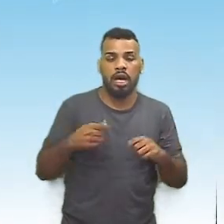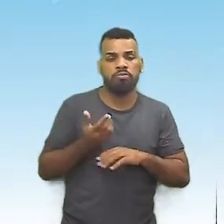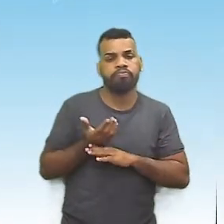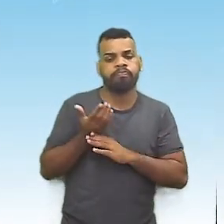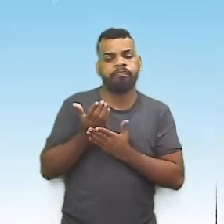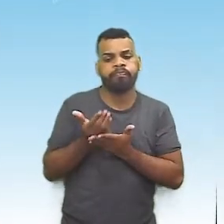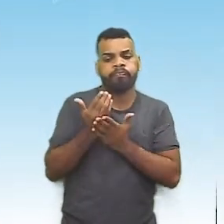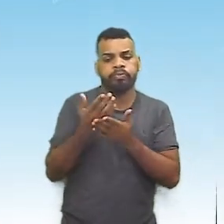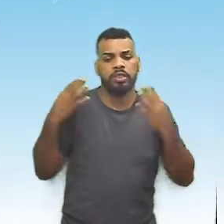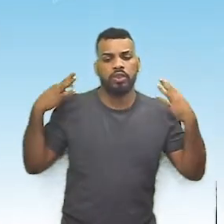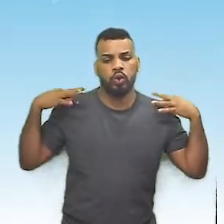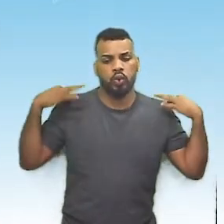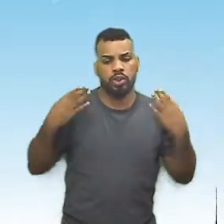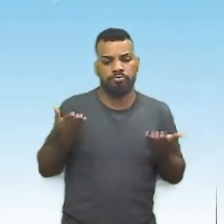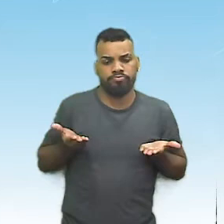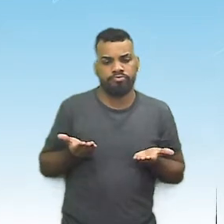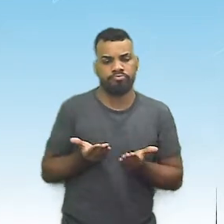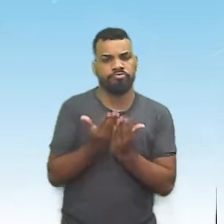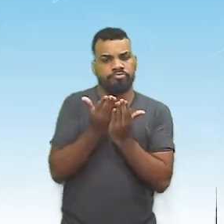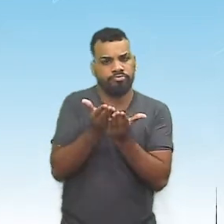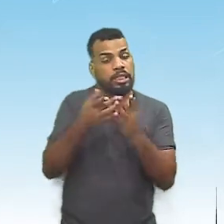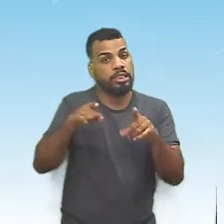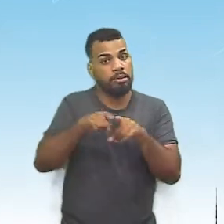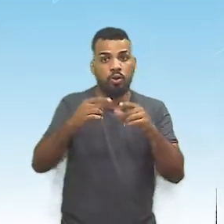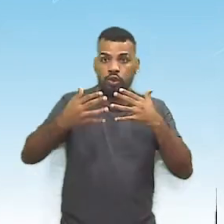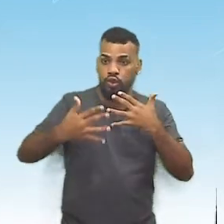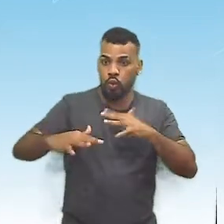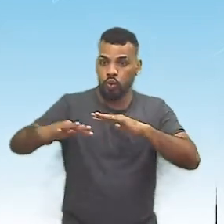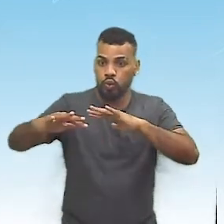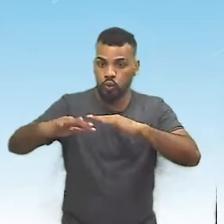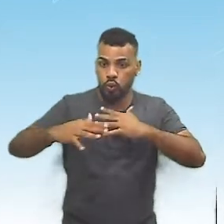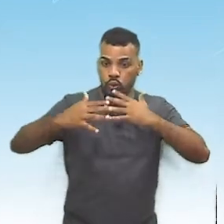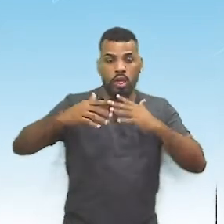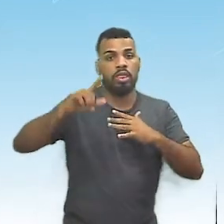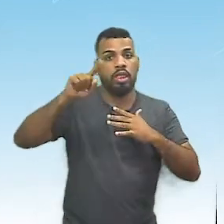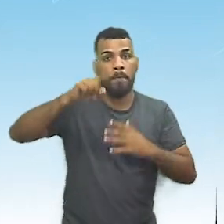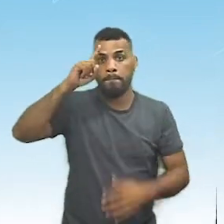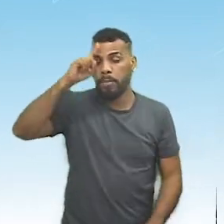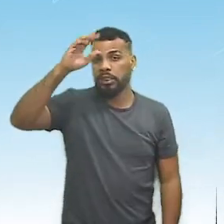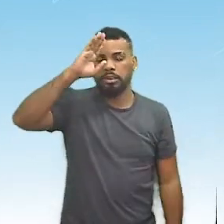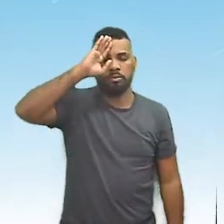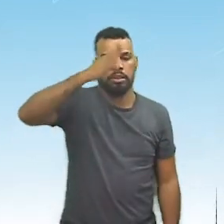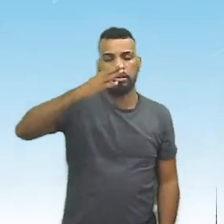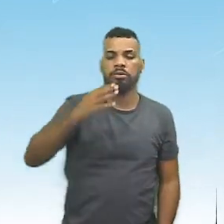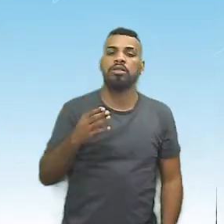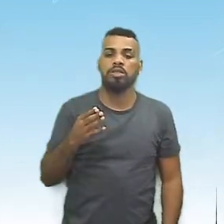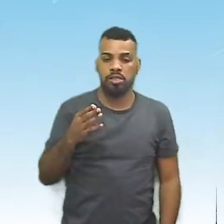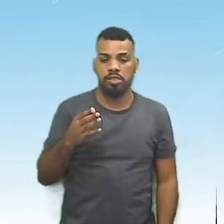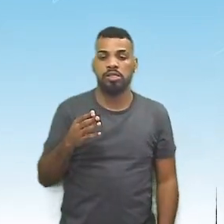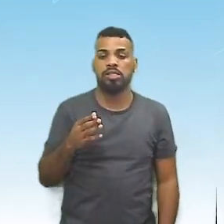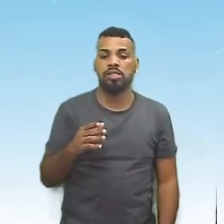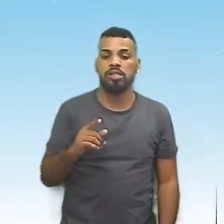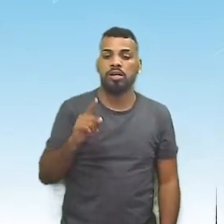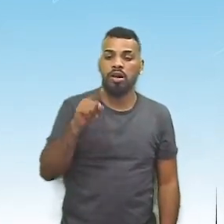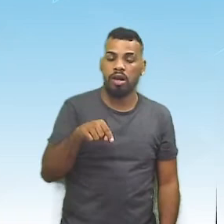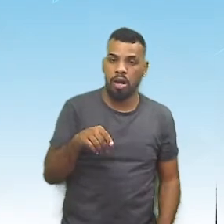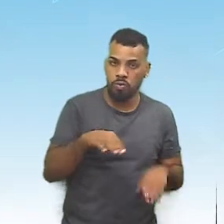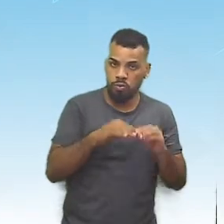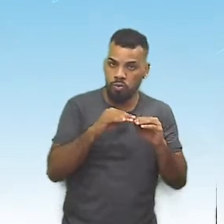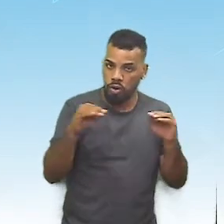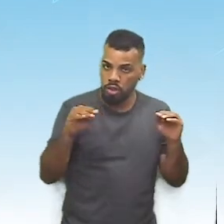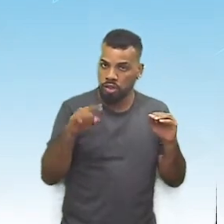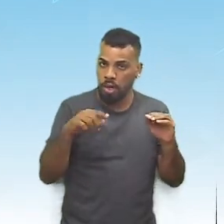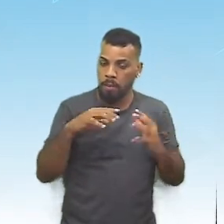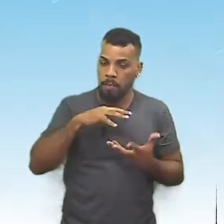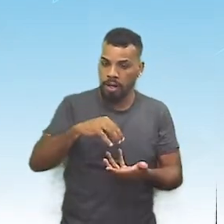o turismo. Além disso, os oceanos têm um papel que é fundamental no equilíbrio térmico do nosso planeta. Em